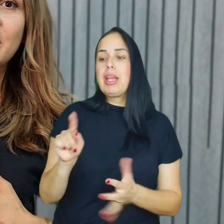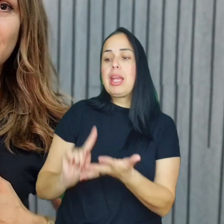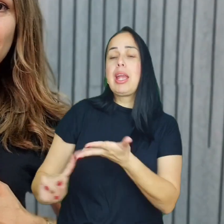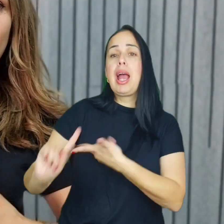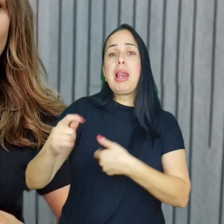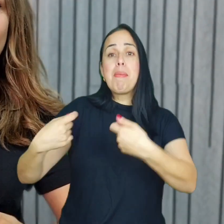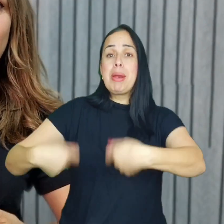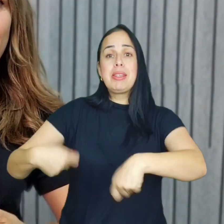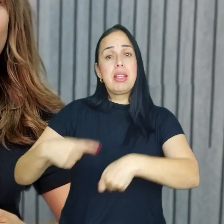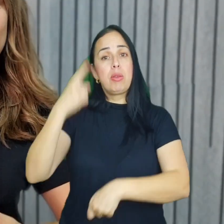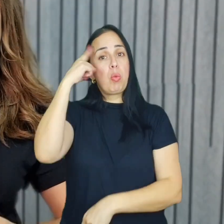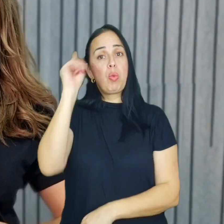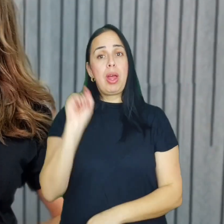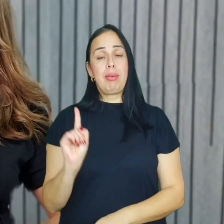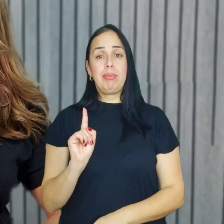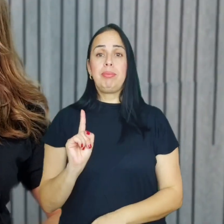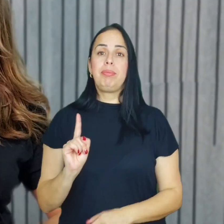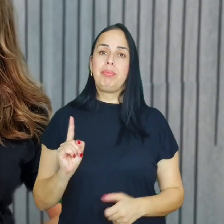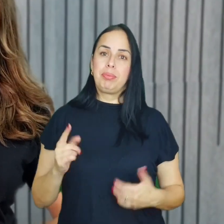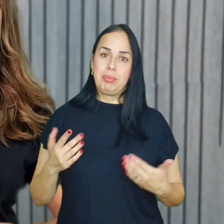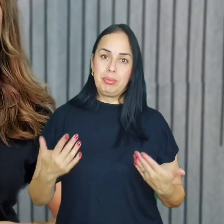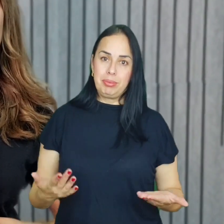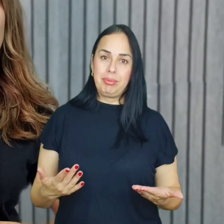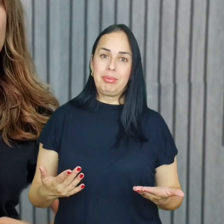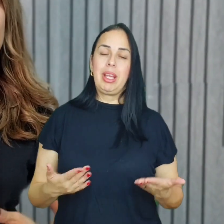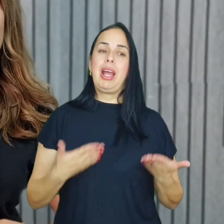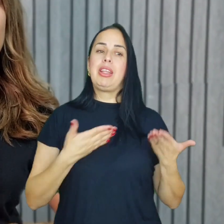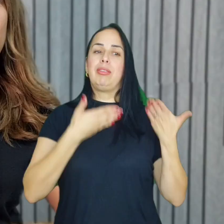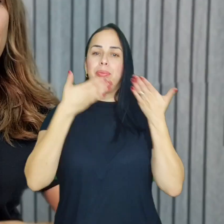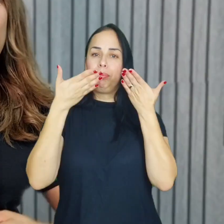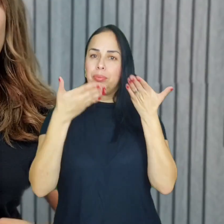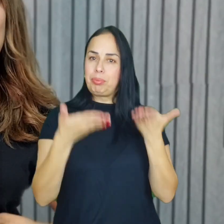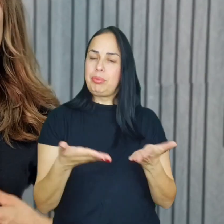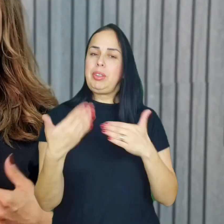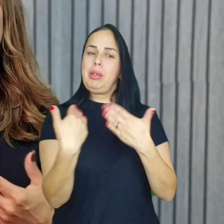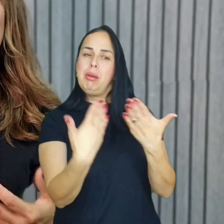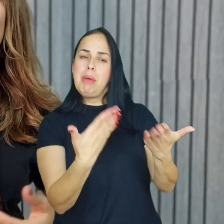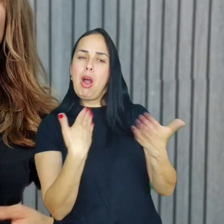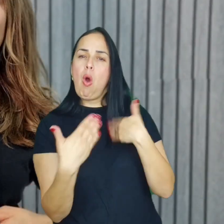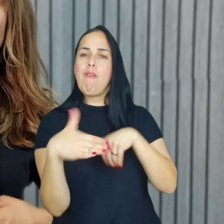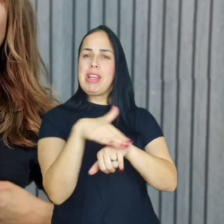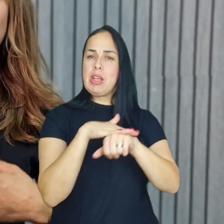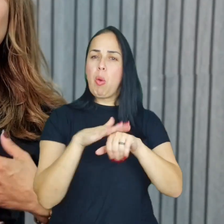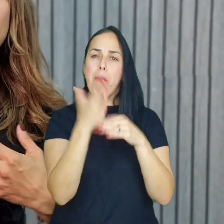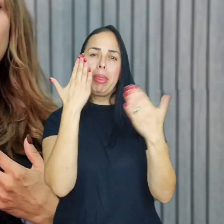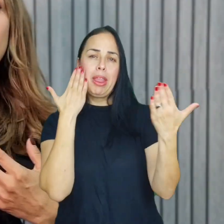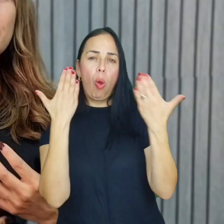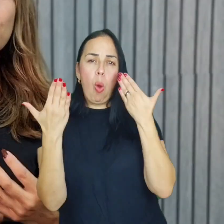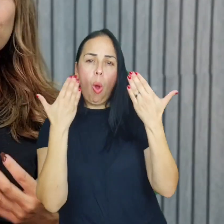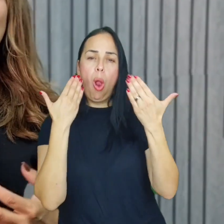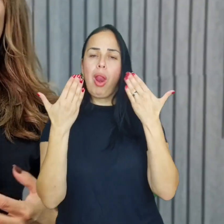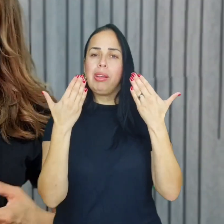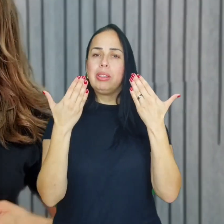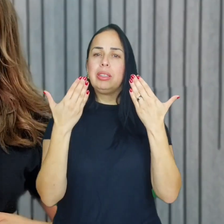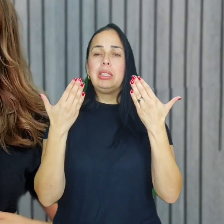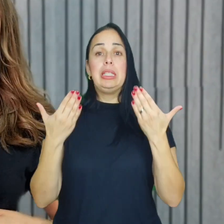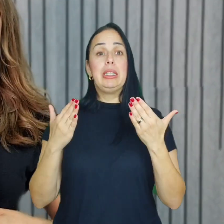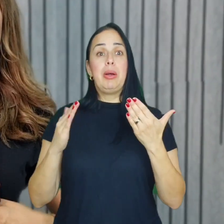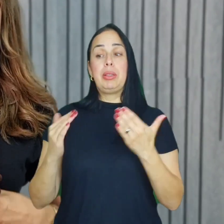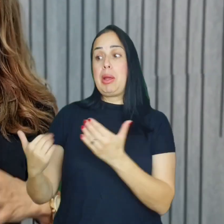a necessidade dele, aí veio aqui para poder ter uma conversa, então